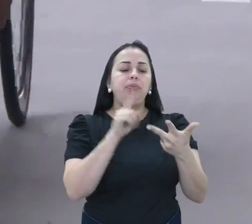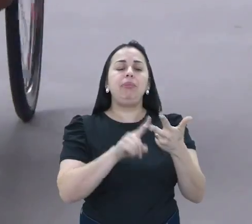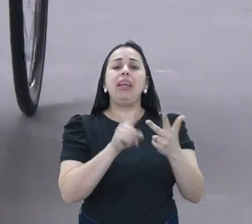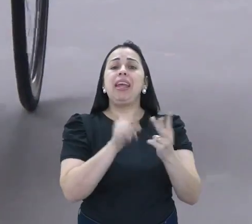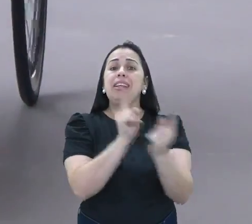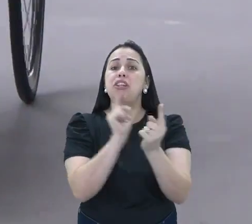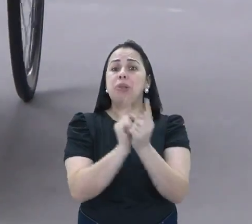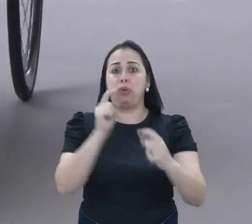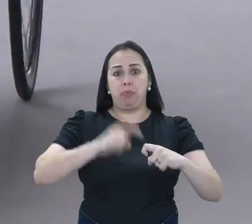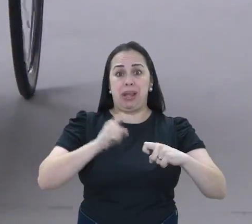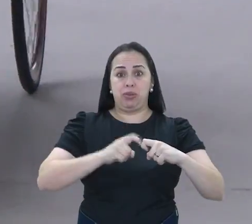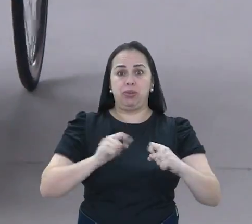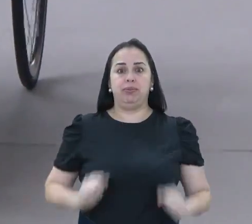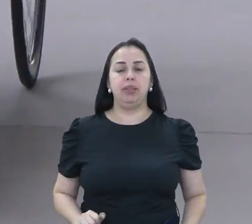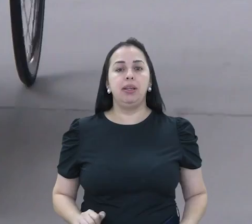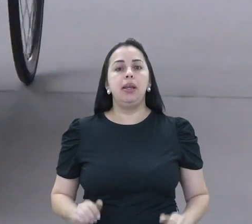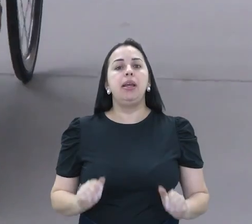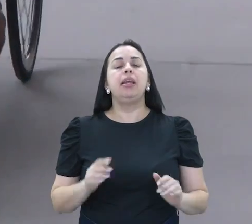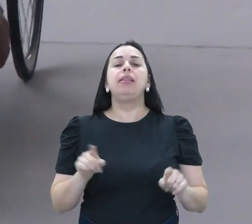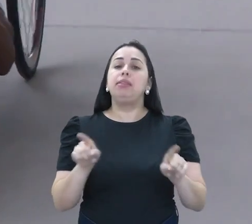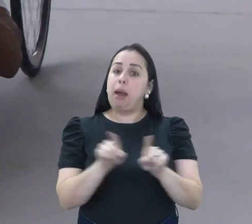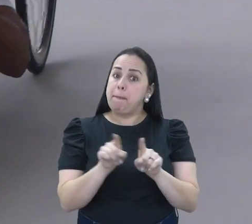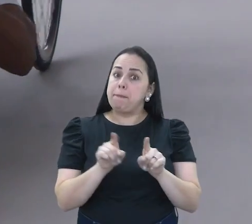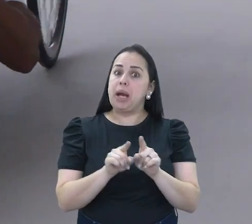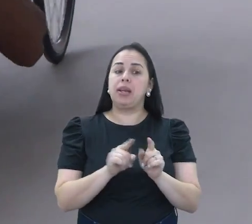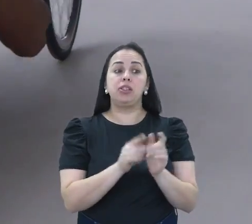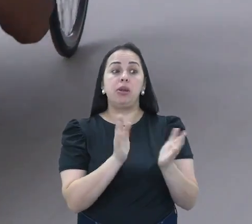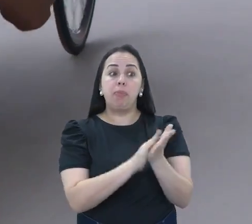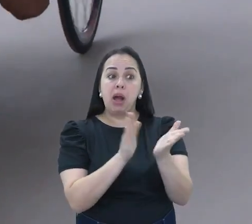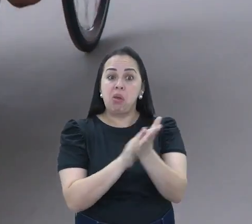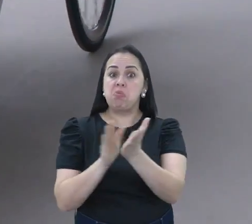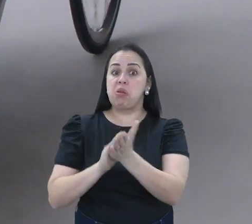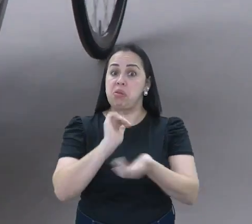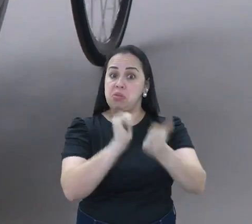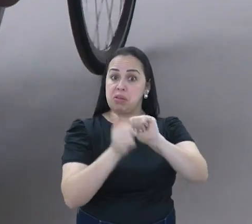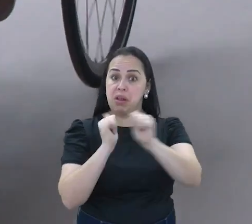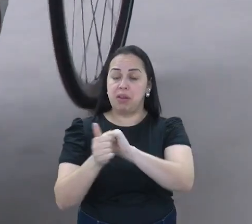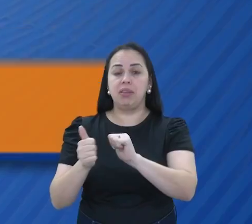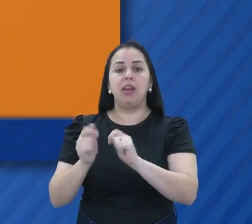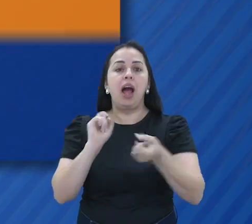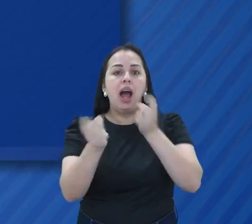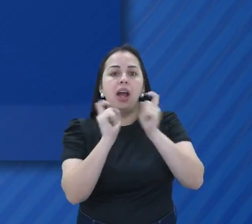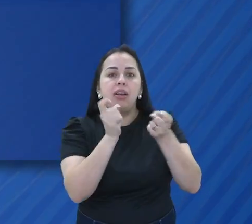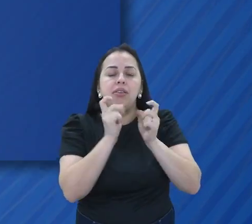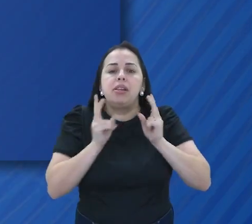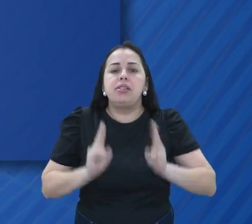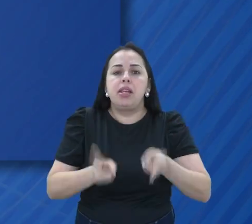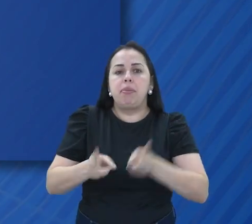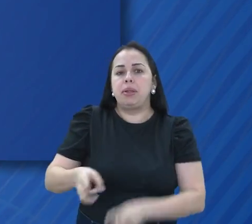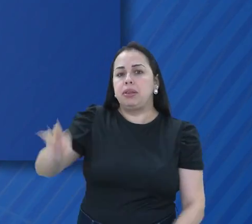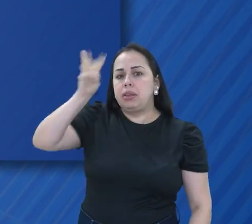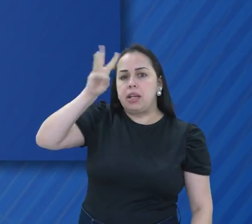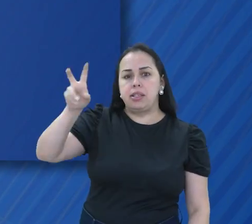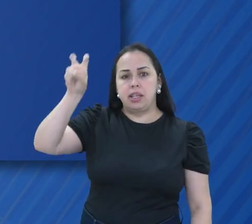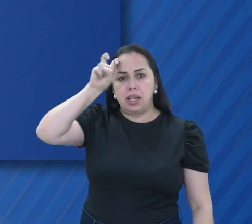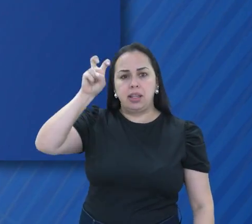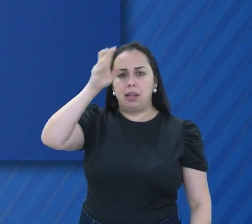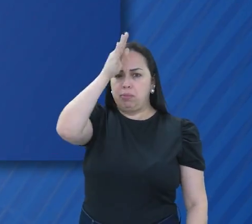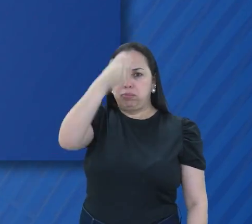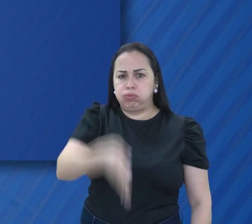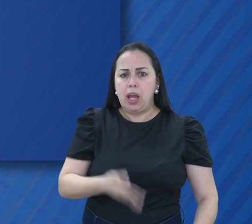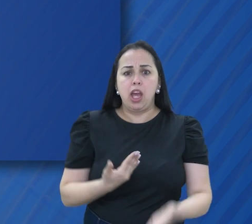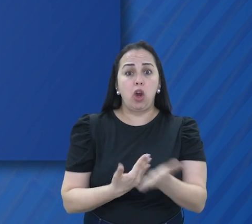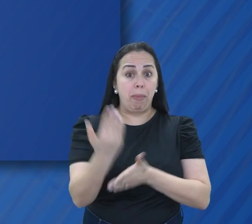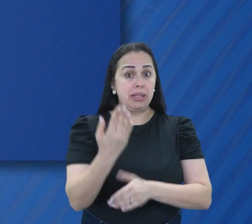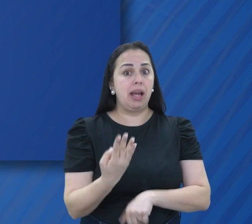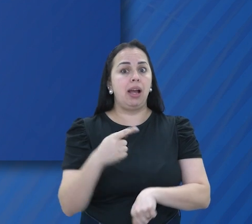especialistas. Parapletas da cidade também foram parabenizados pelas conquistas nas Paralimpíadas. As sessões de Câmara são realizadas todas as